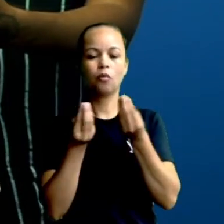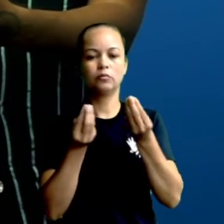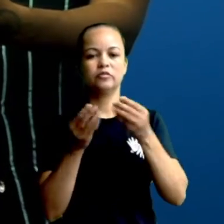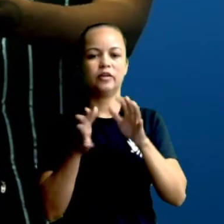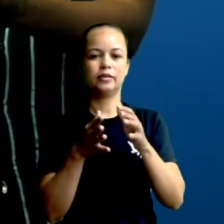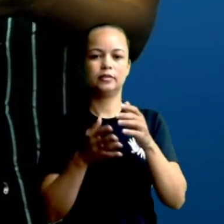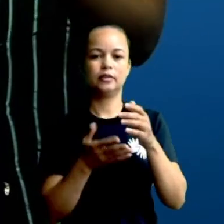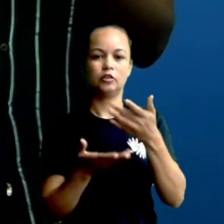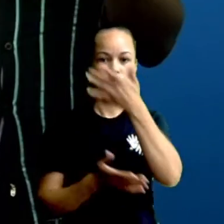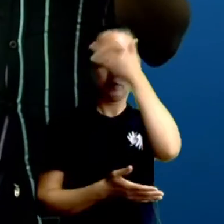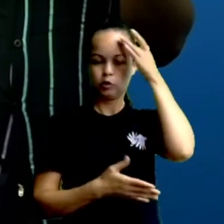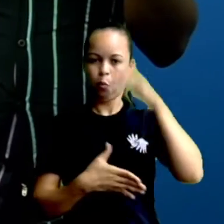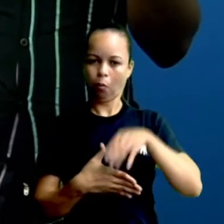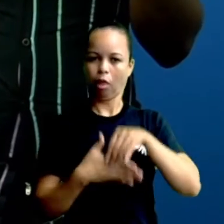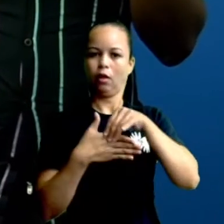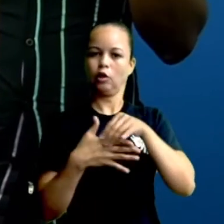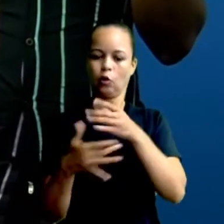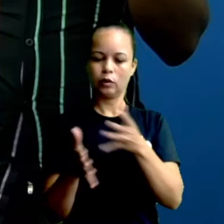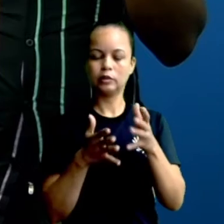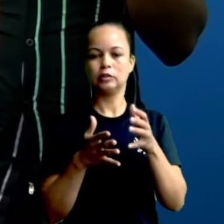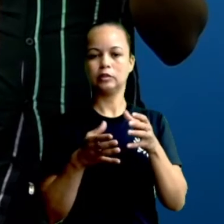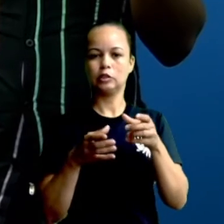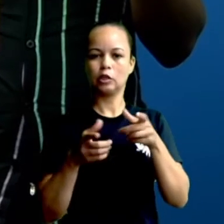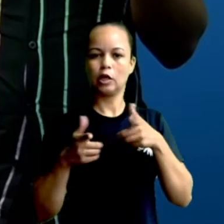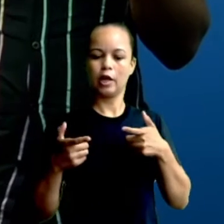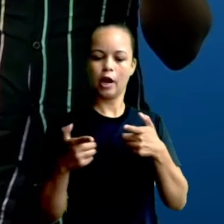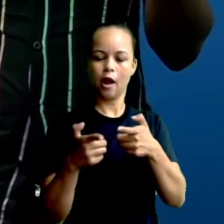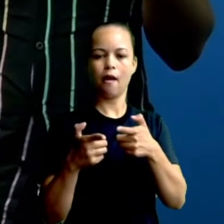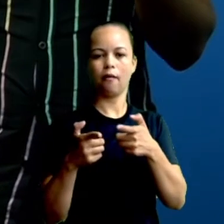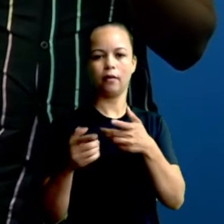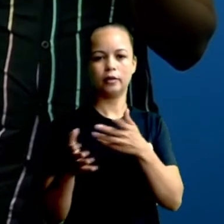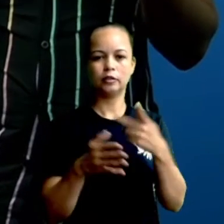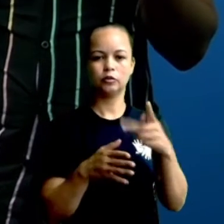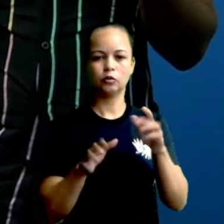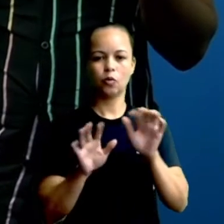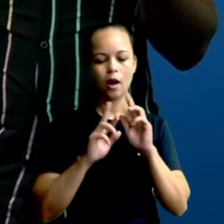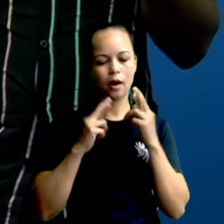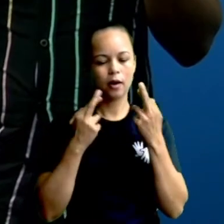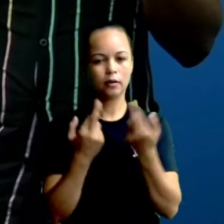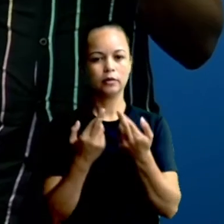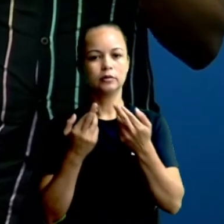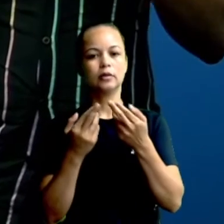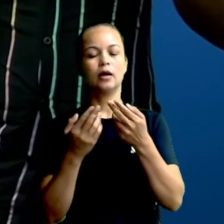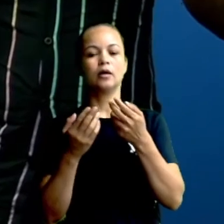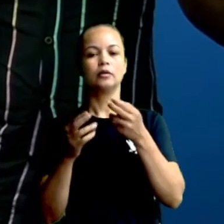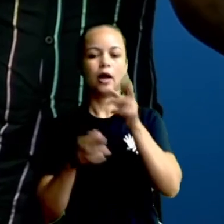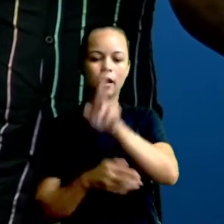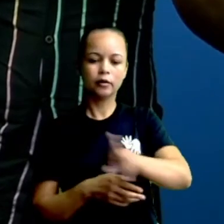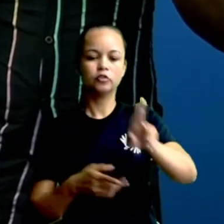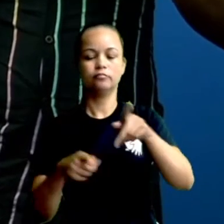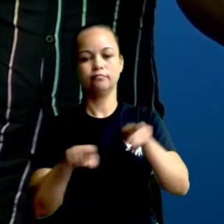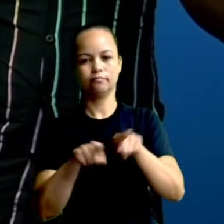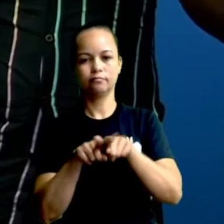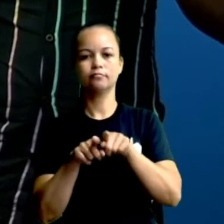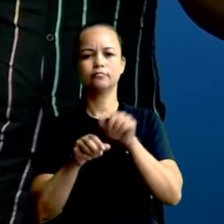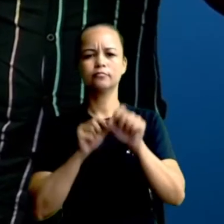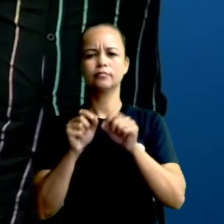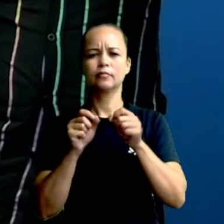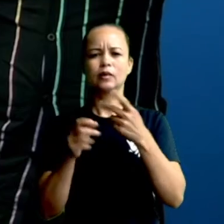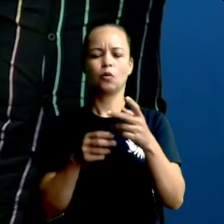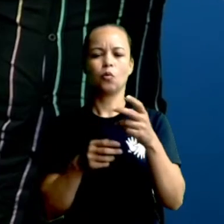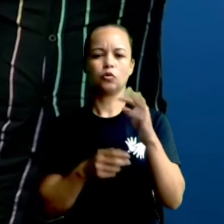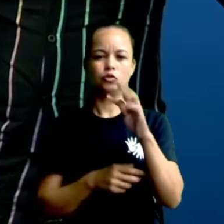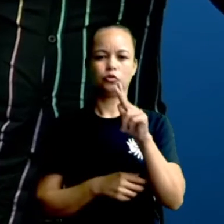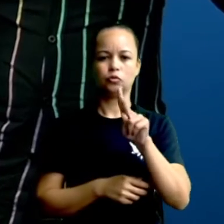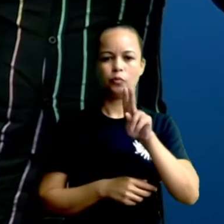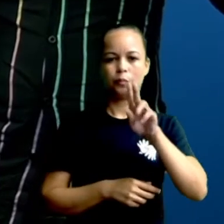sua família, né? Porque eles tinham a guerra como uma condição religiosa também. Era comum esses grupos, os tupis,